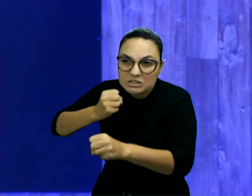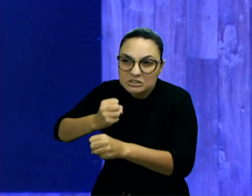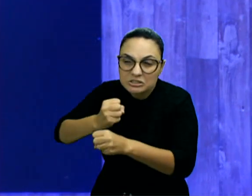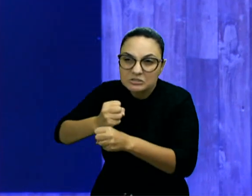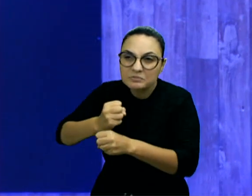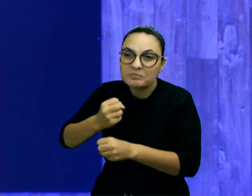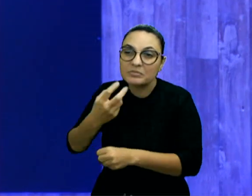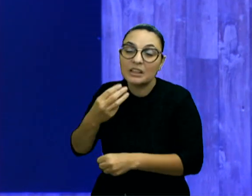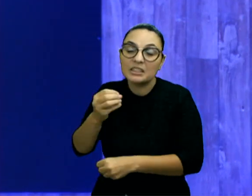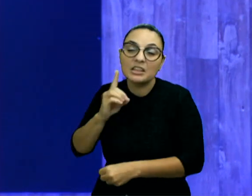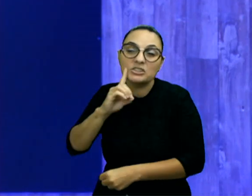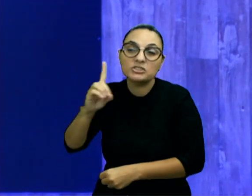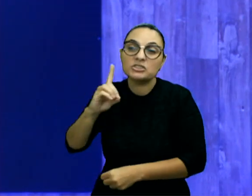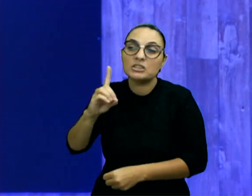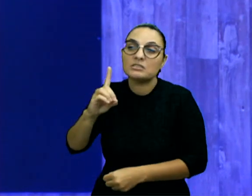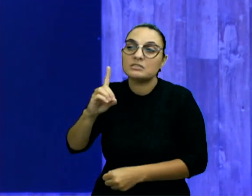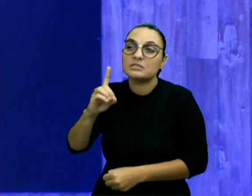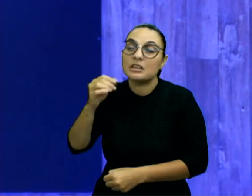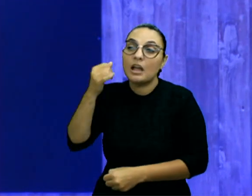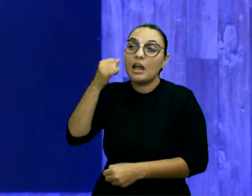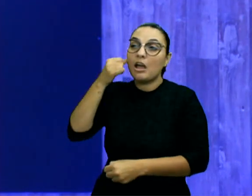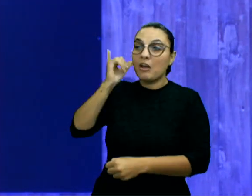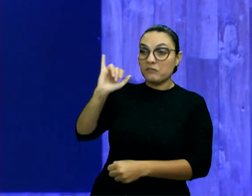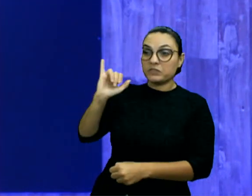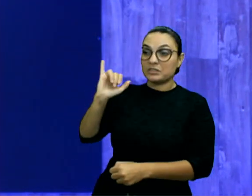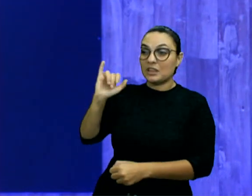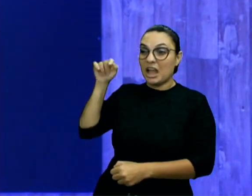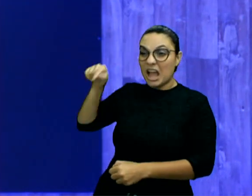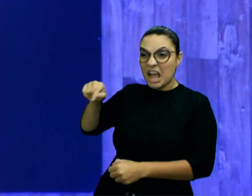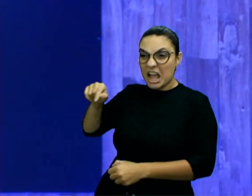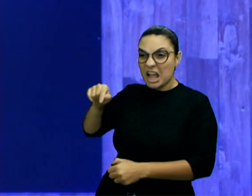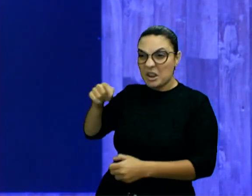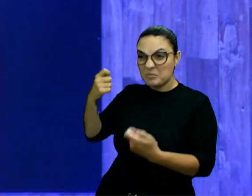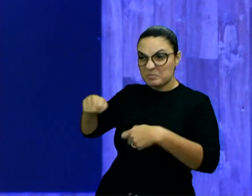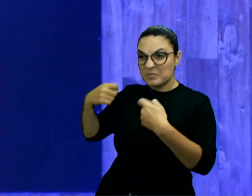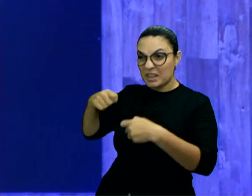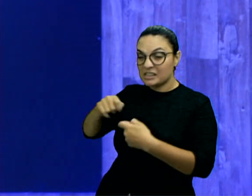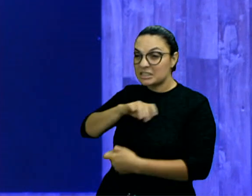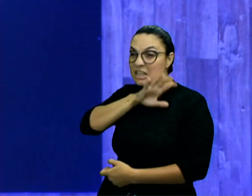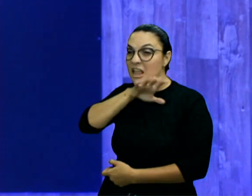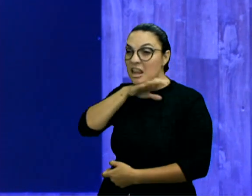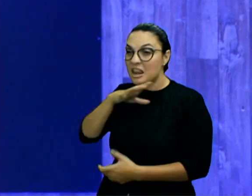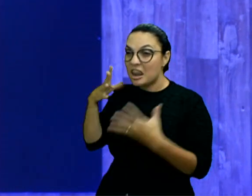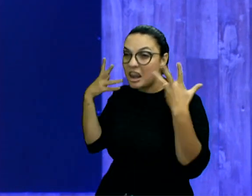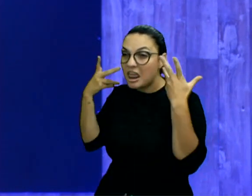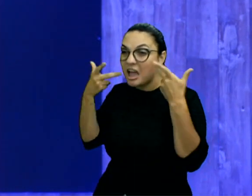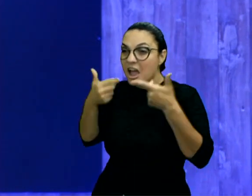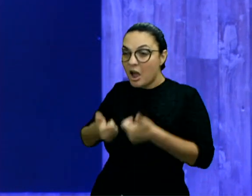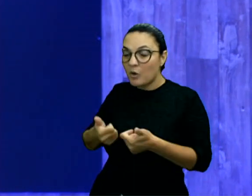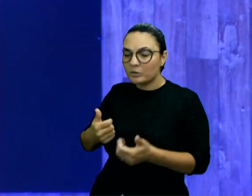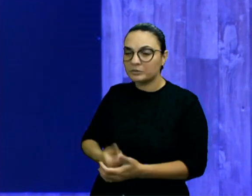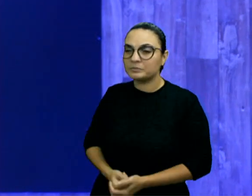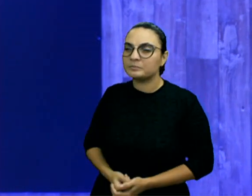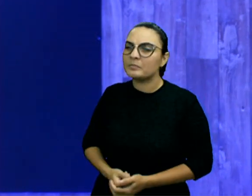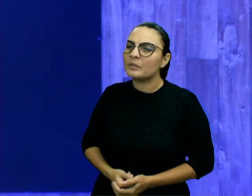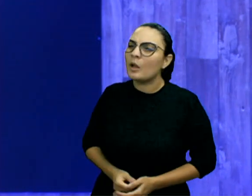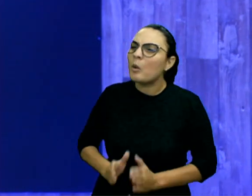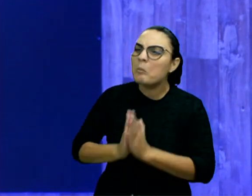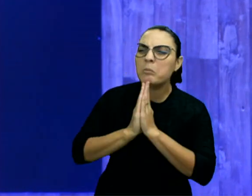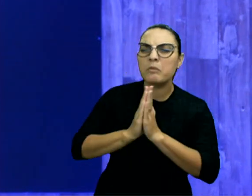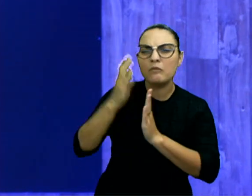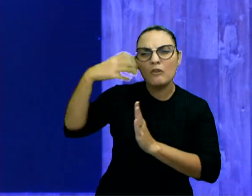exceto a ti, ó rei, seja tirado na cova dos leões. Agora, ó rei, emite o